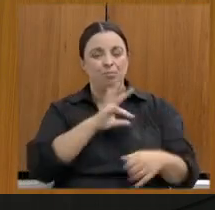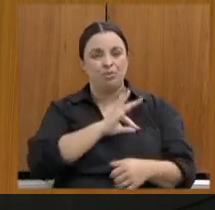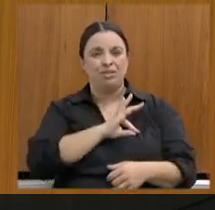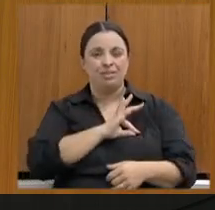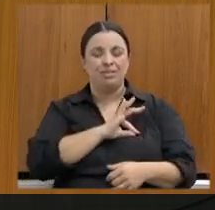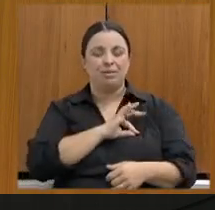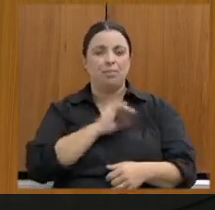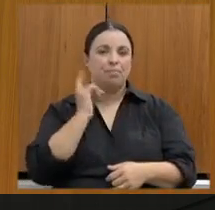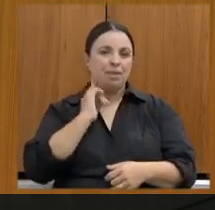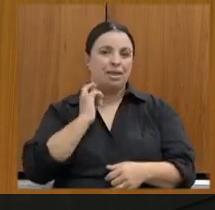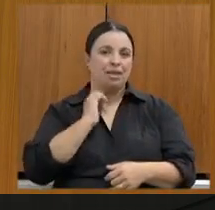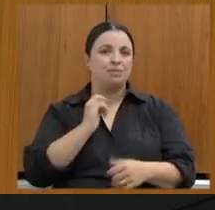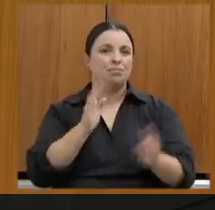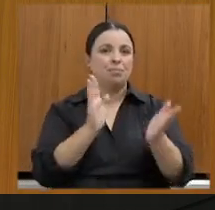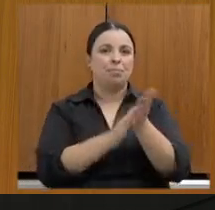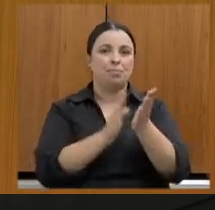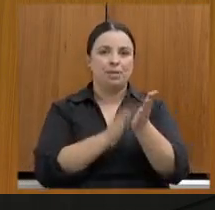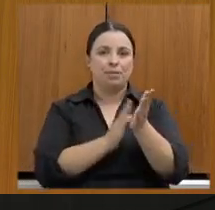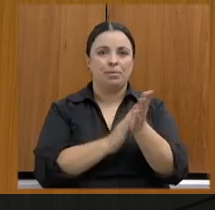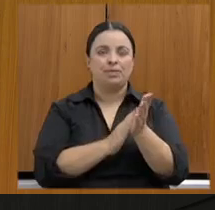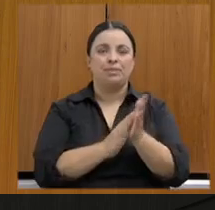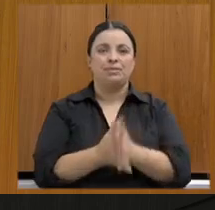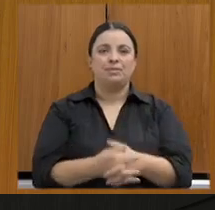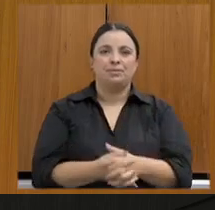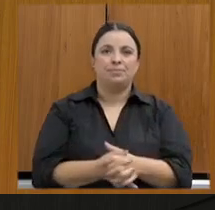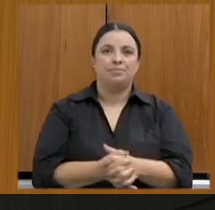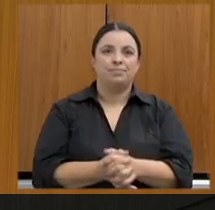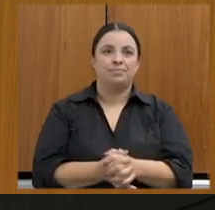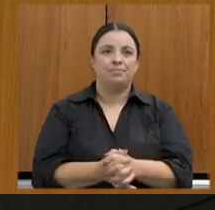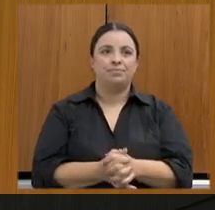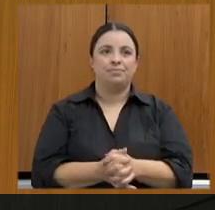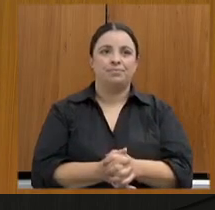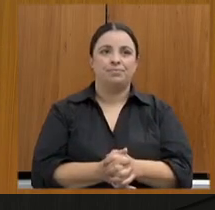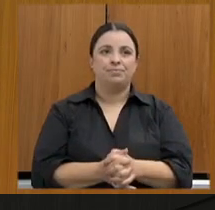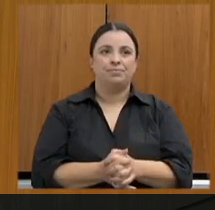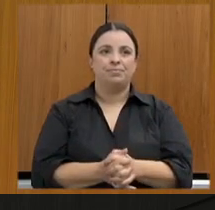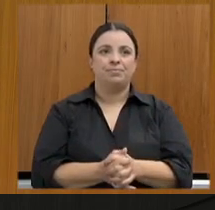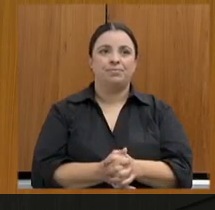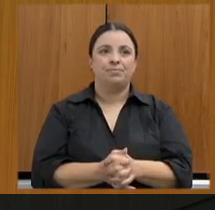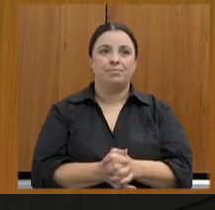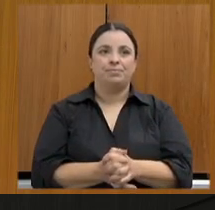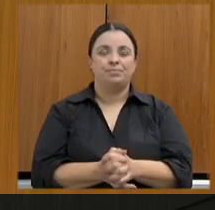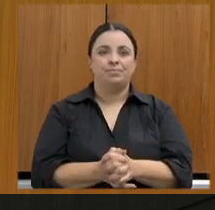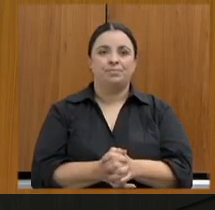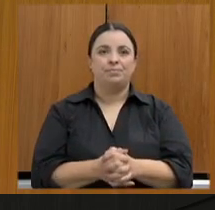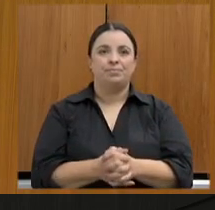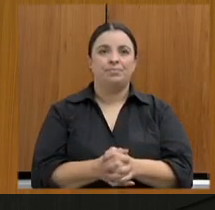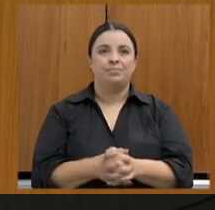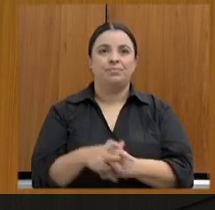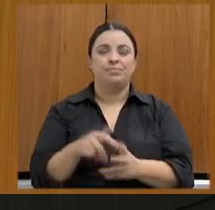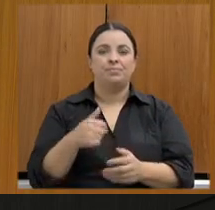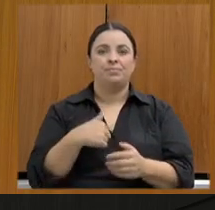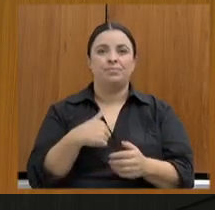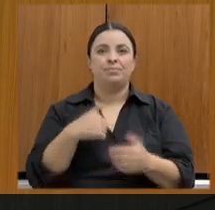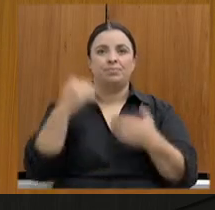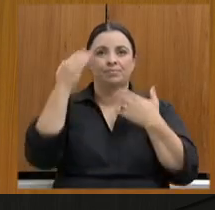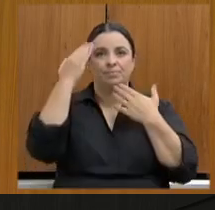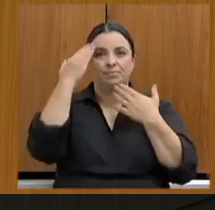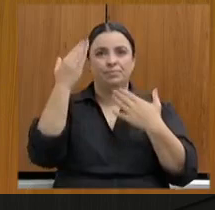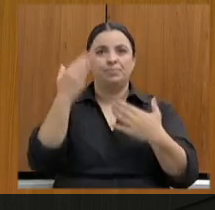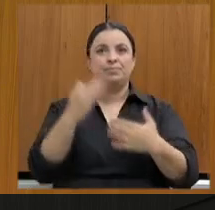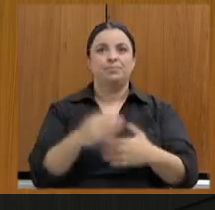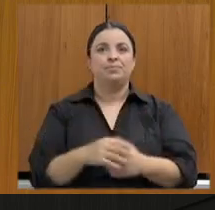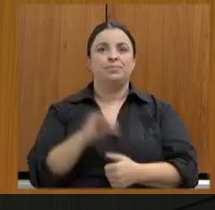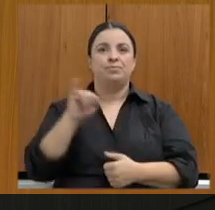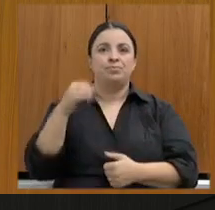Comandante me manda só até lá eu queria agradecer né a fala do nosso Deputado